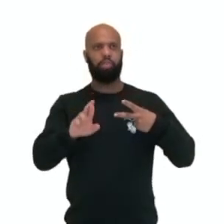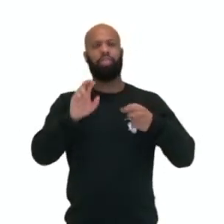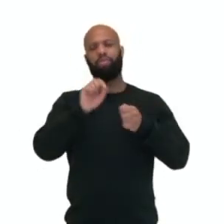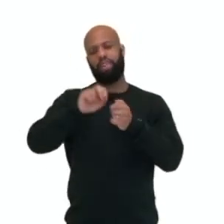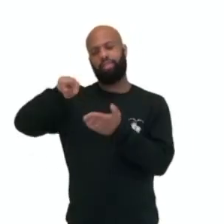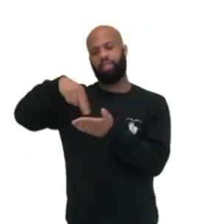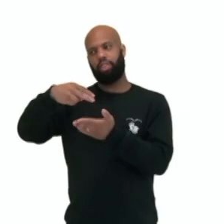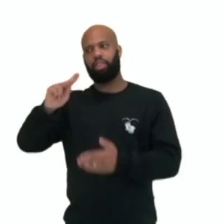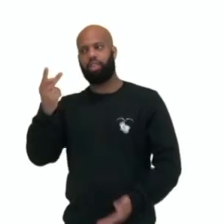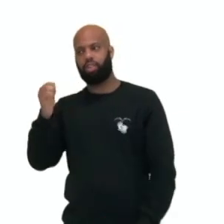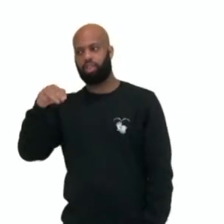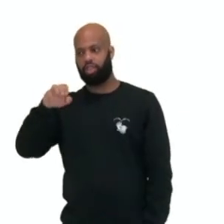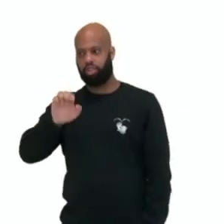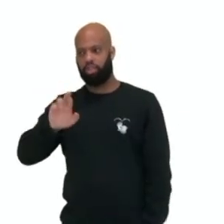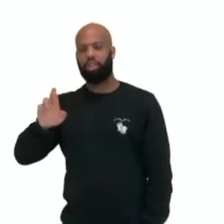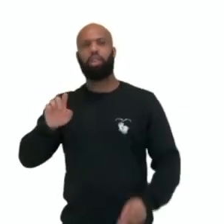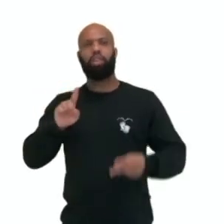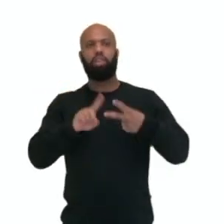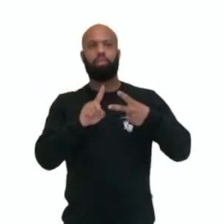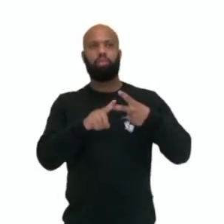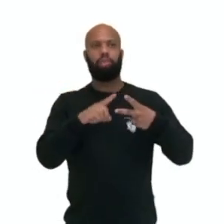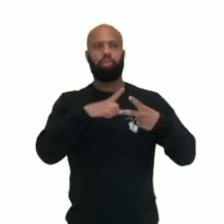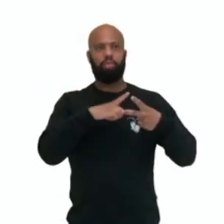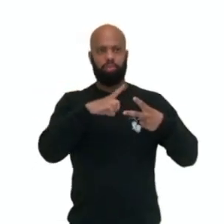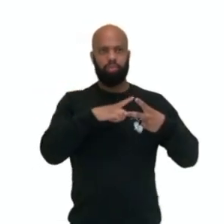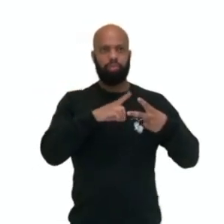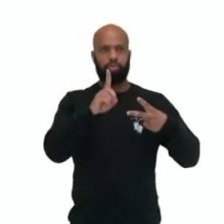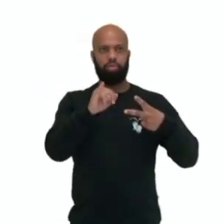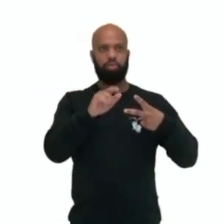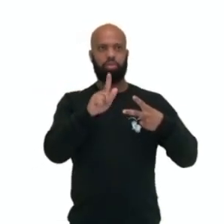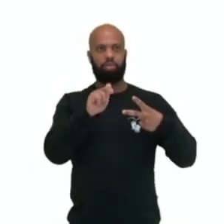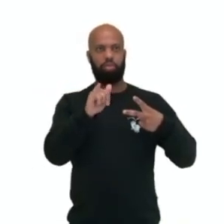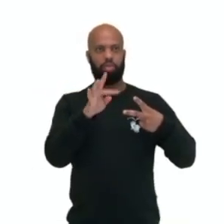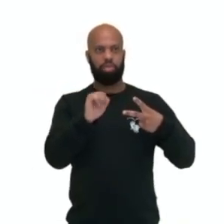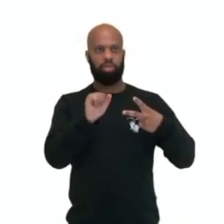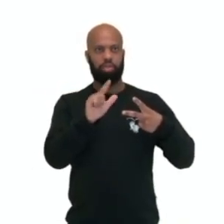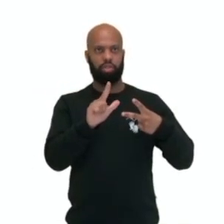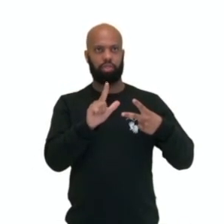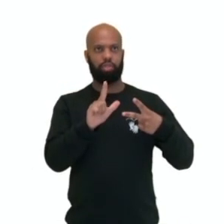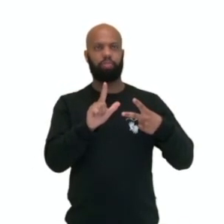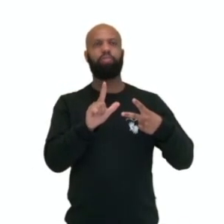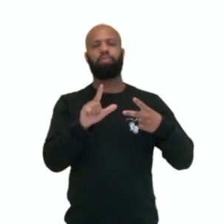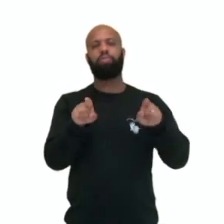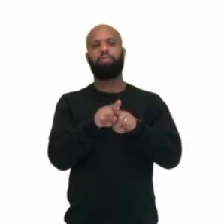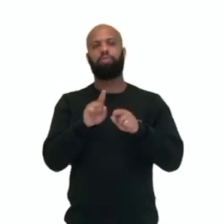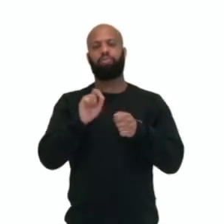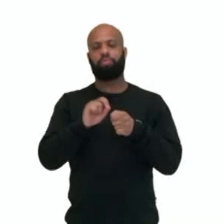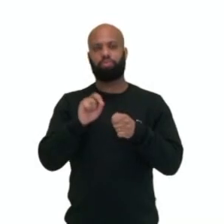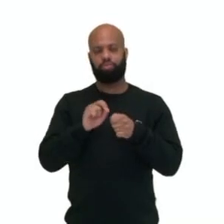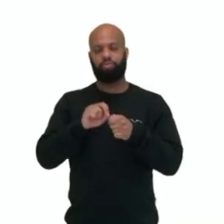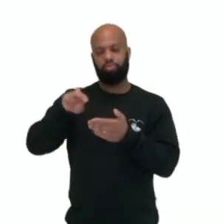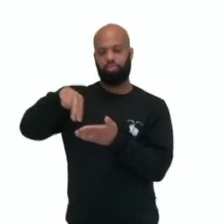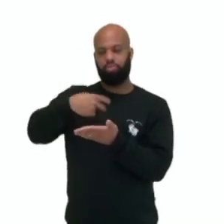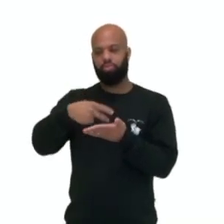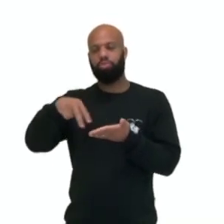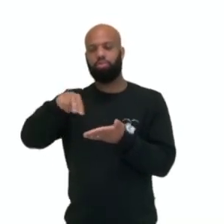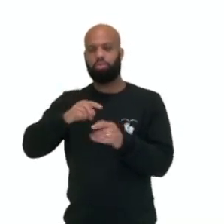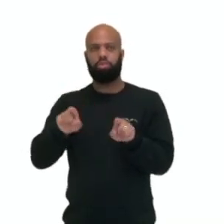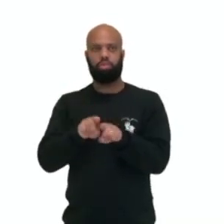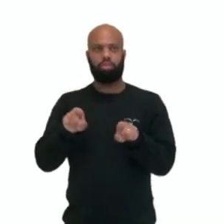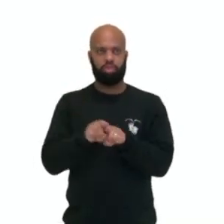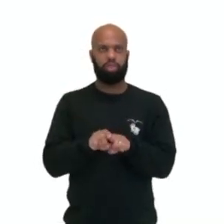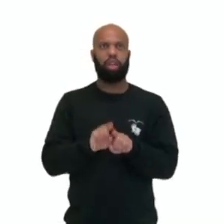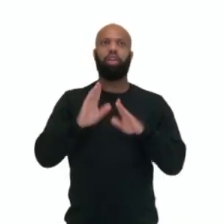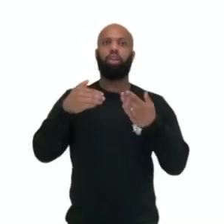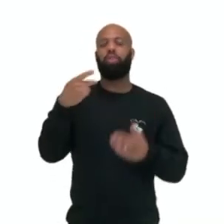Hammer, e Digital Underground, que desenvolveu a dança Amped. No Brasil, o hip hop